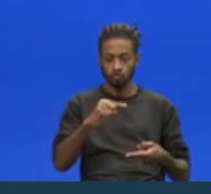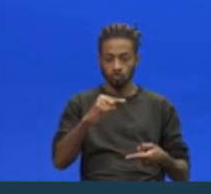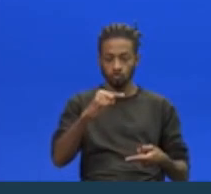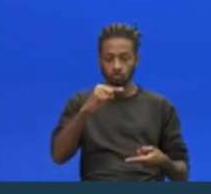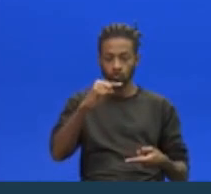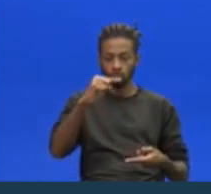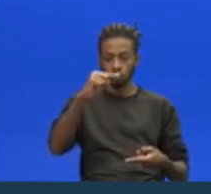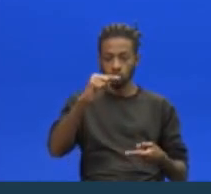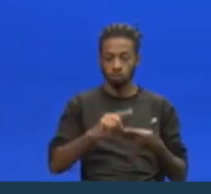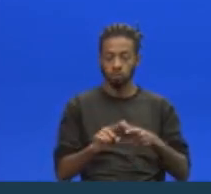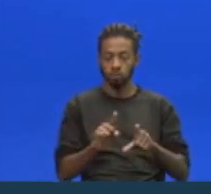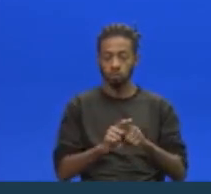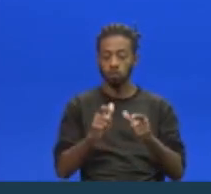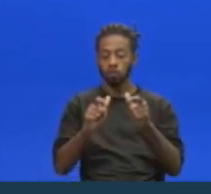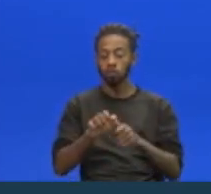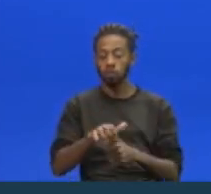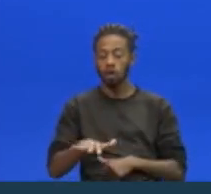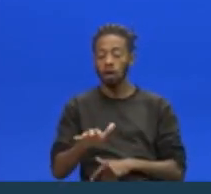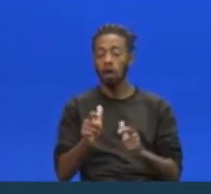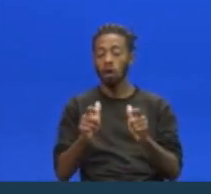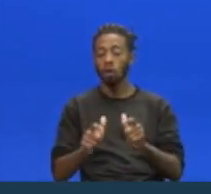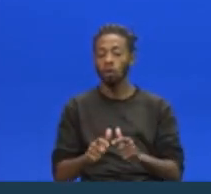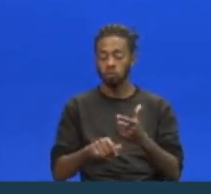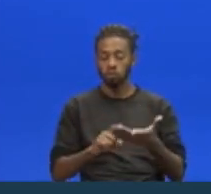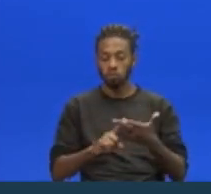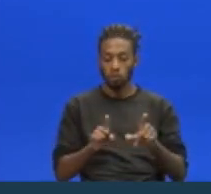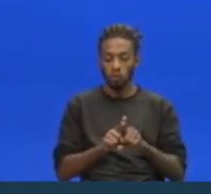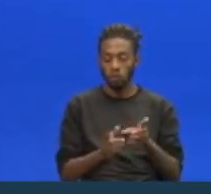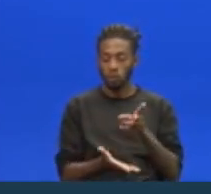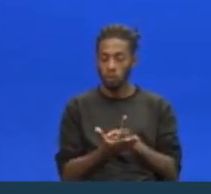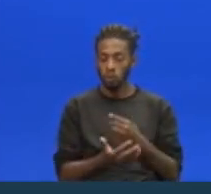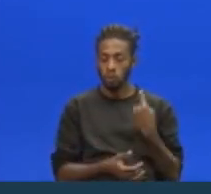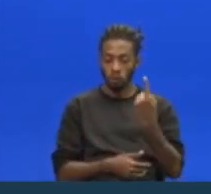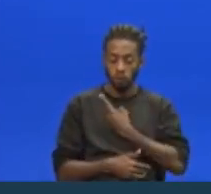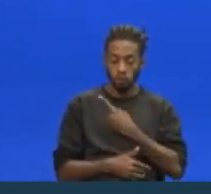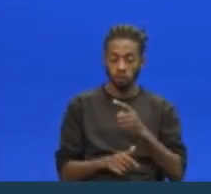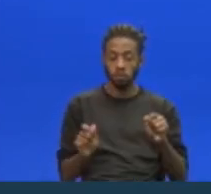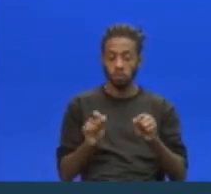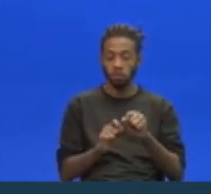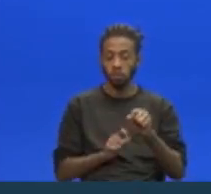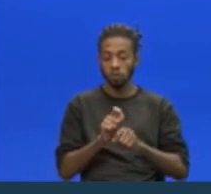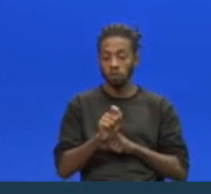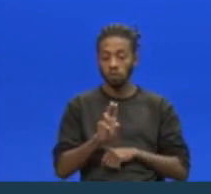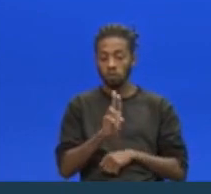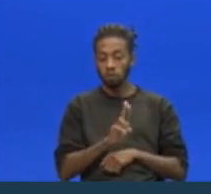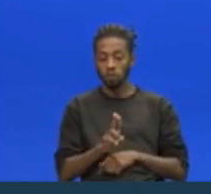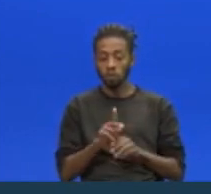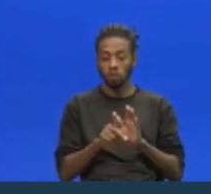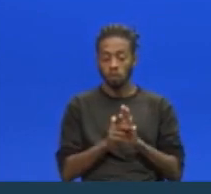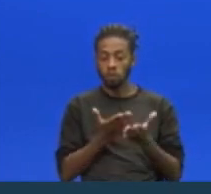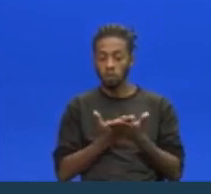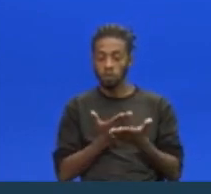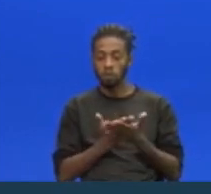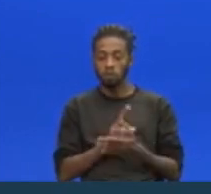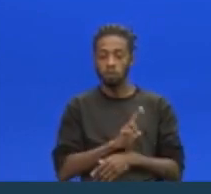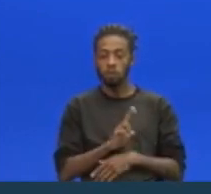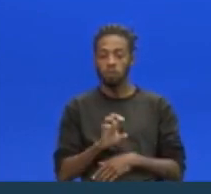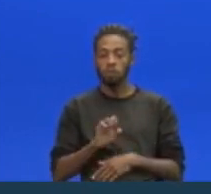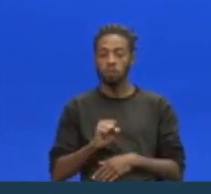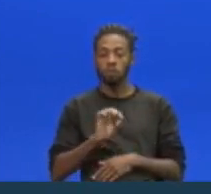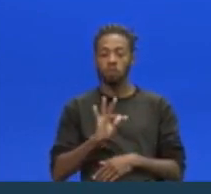localidade, em termos de fatores associados, é comum nós fazermos, então, a utilização de estudos, os chamados